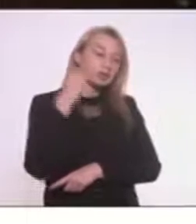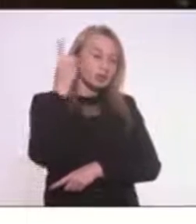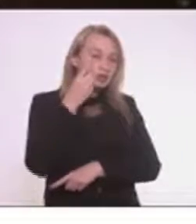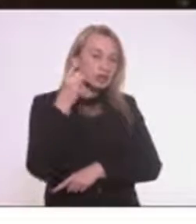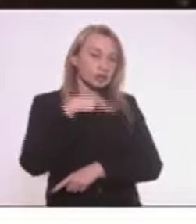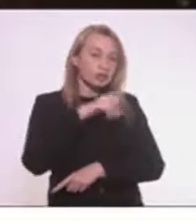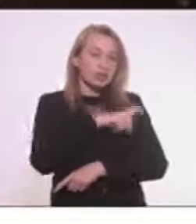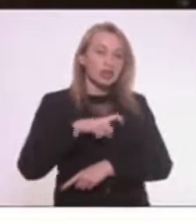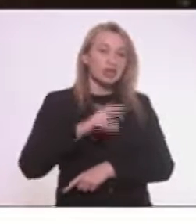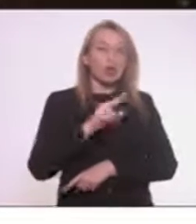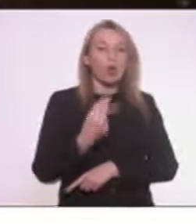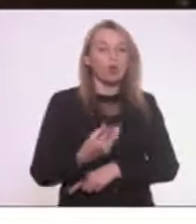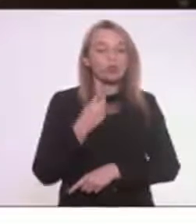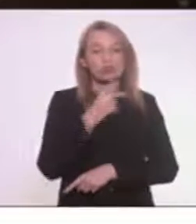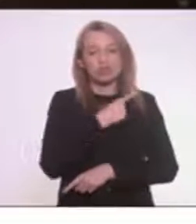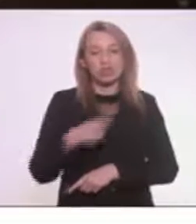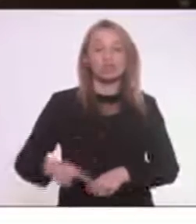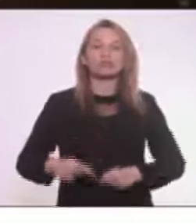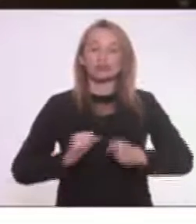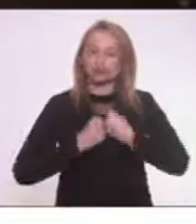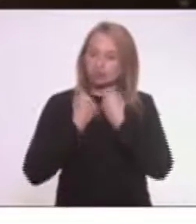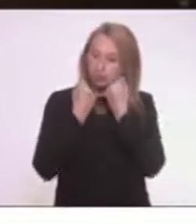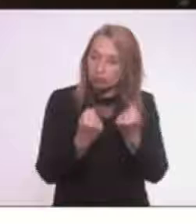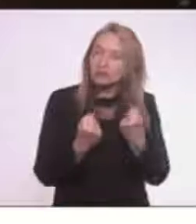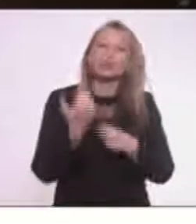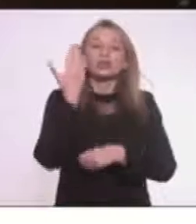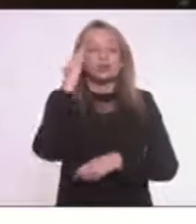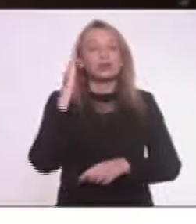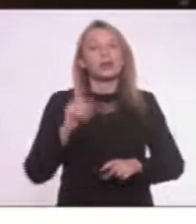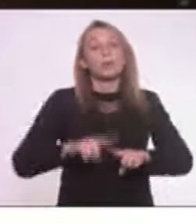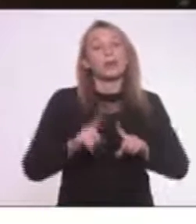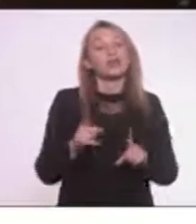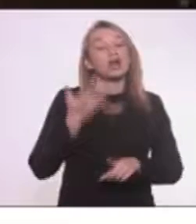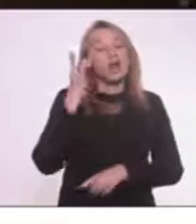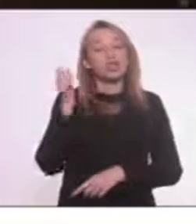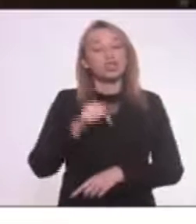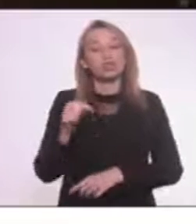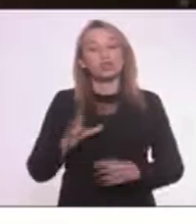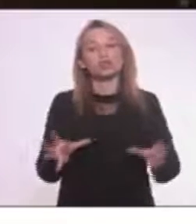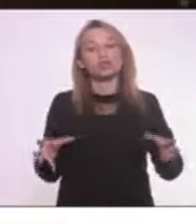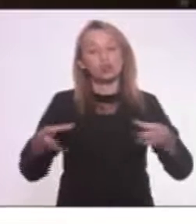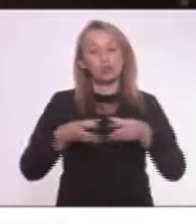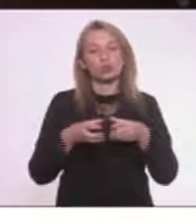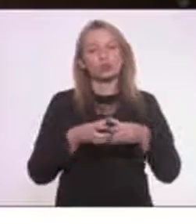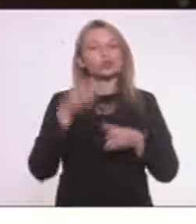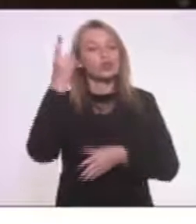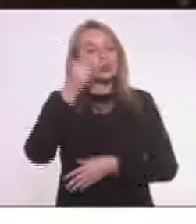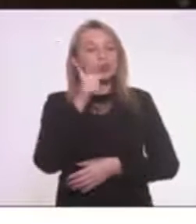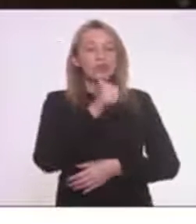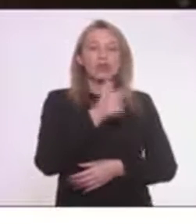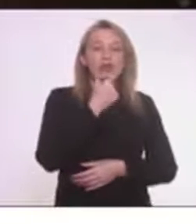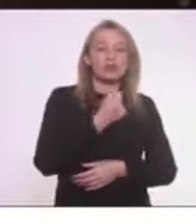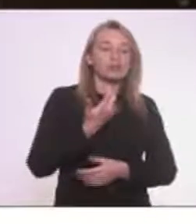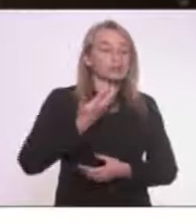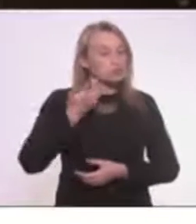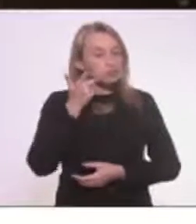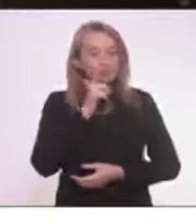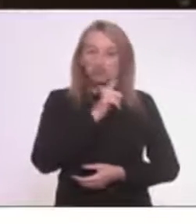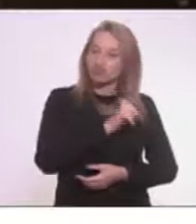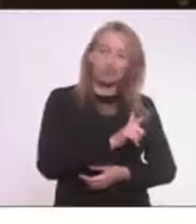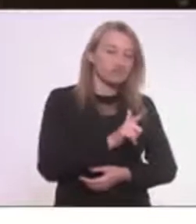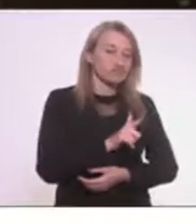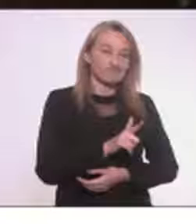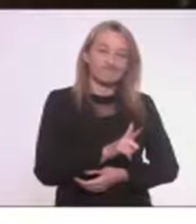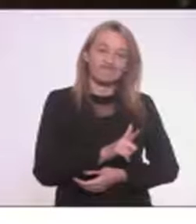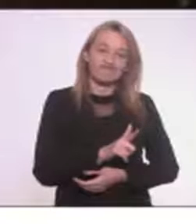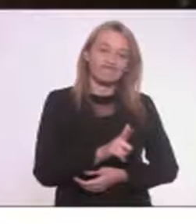menos o presidente que se esforçou por um entendimento, mas acho que aqui o conjunto de deputados e deputadas não conseguimos dar um desdobramento